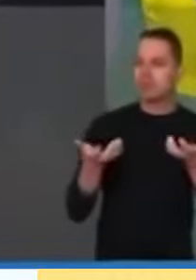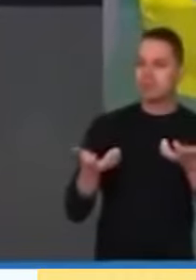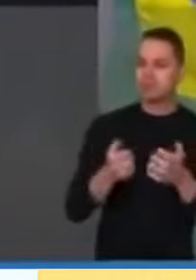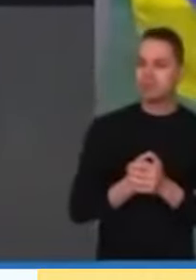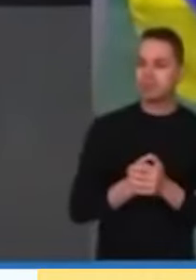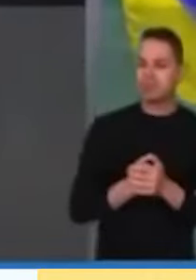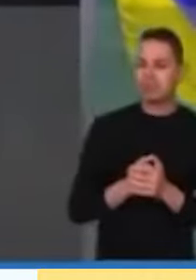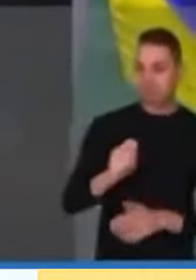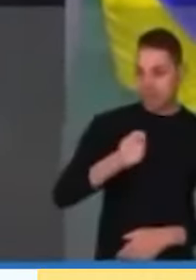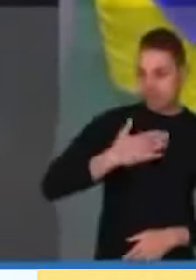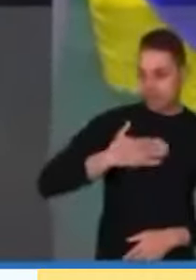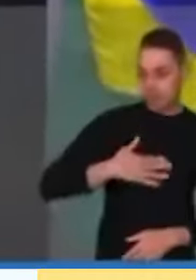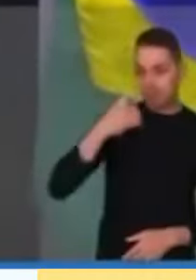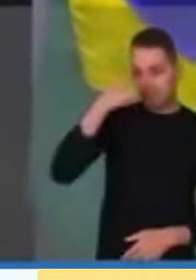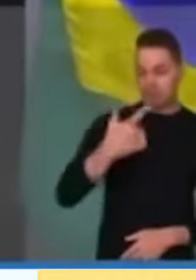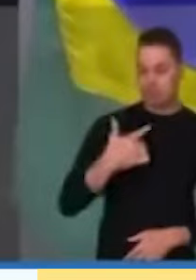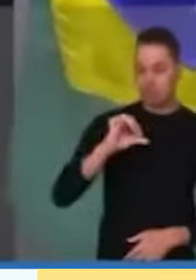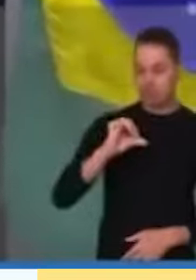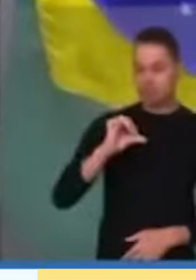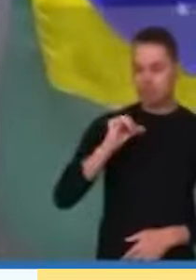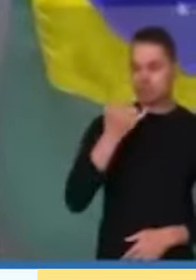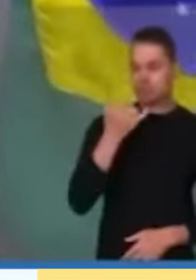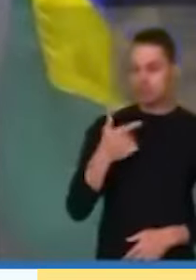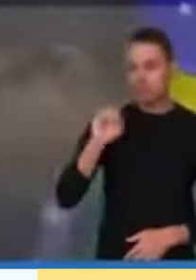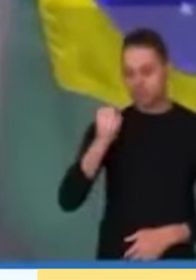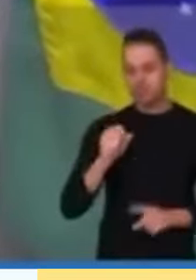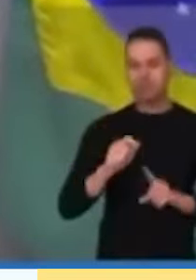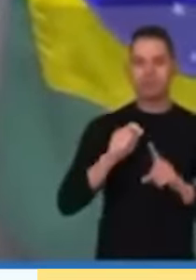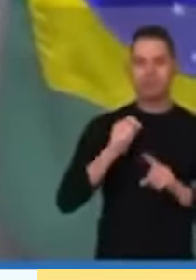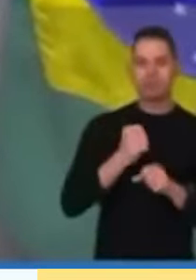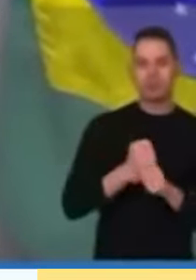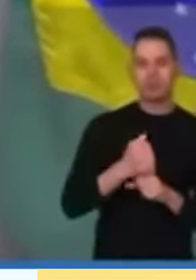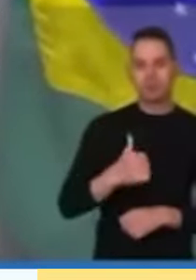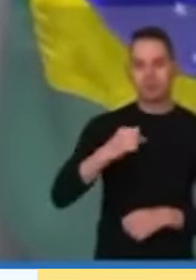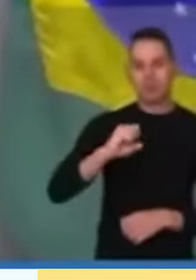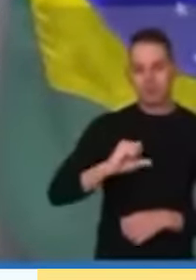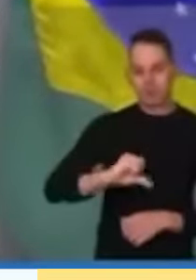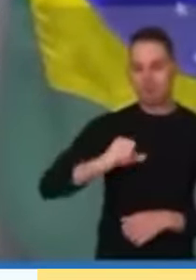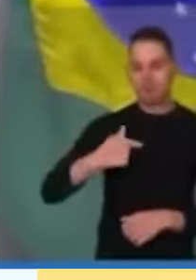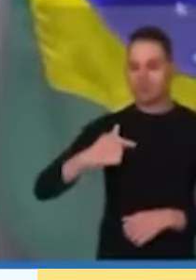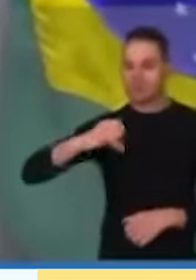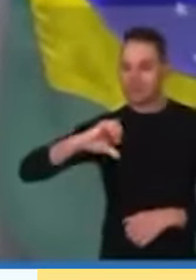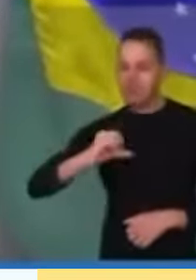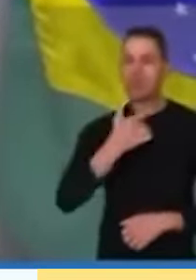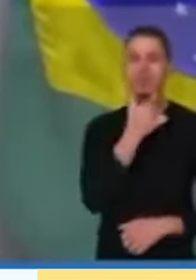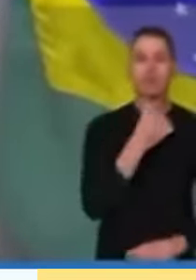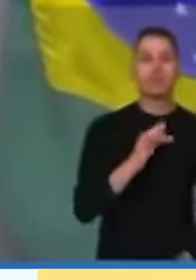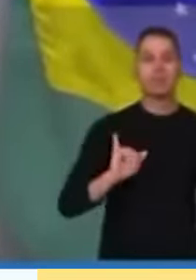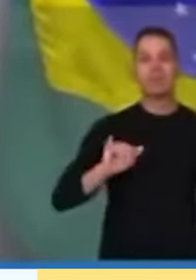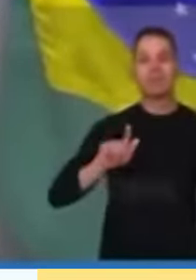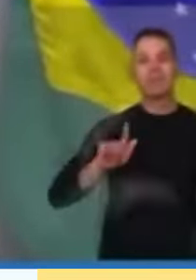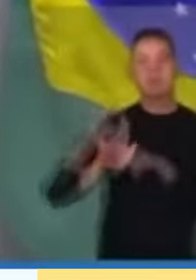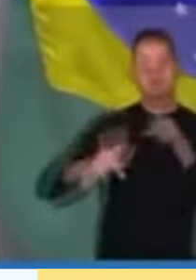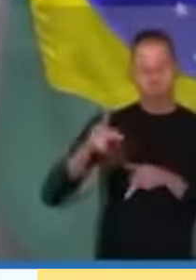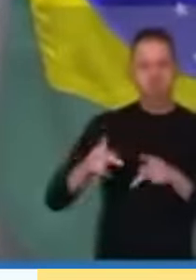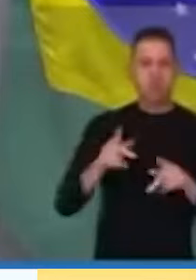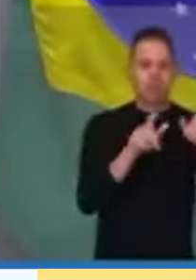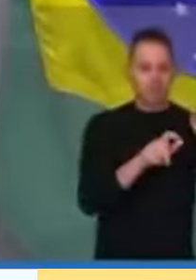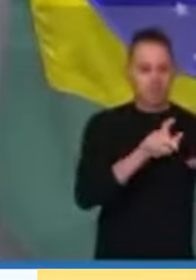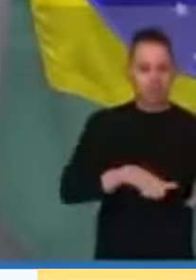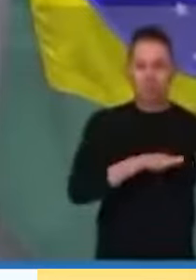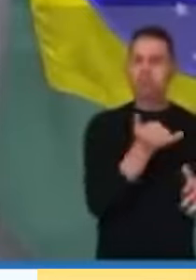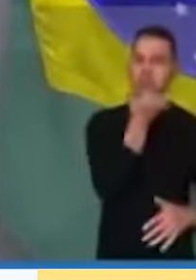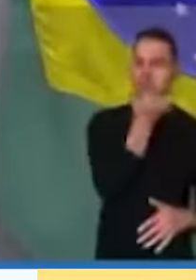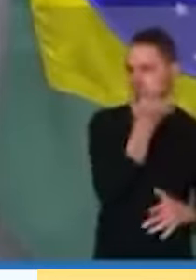Em 28 de agosto de 1979, o presidente Figueiredo, durante o regime militar, sancionou a lei da anistia. E